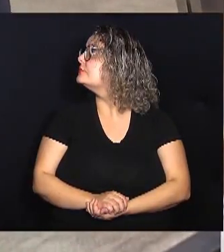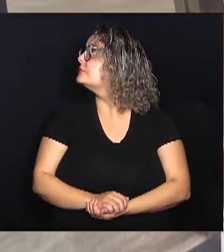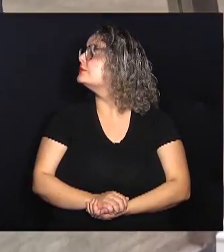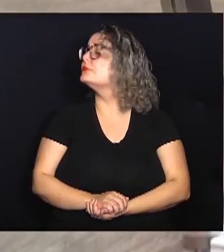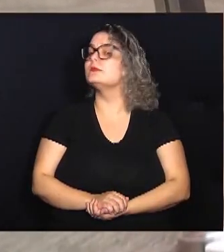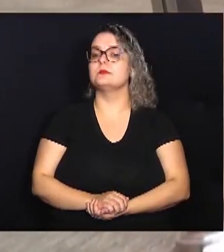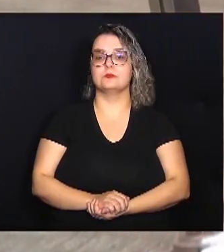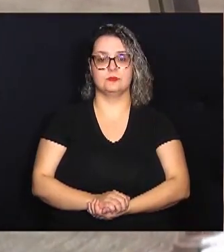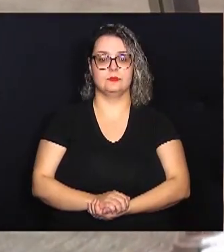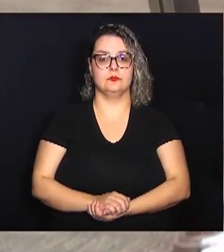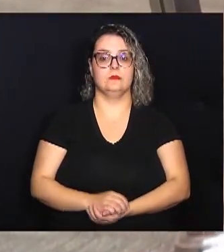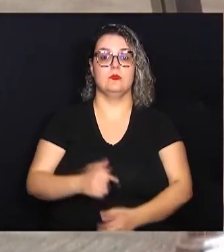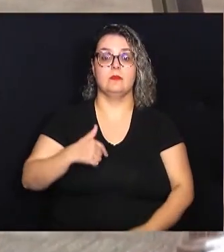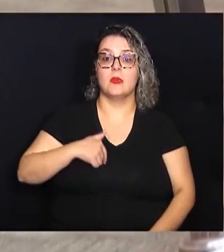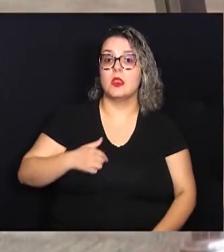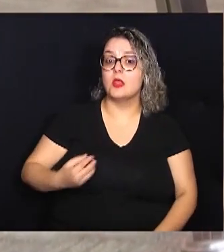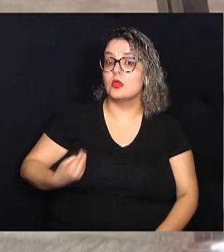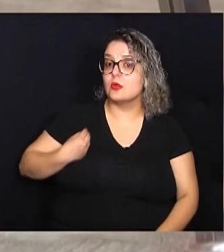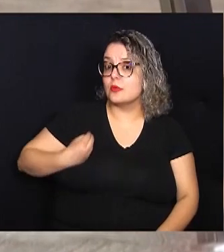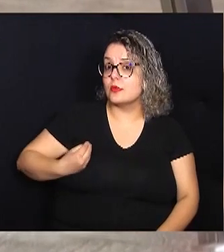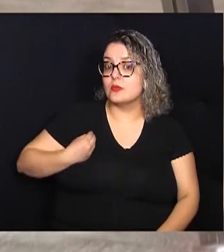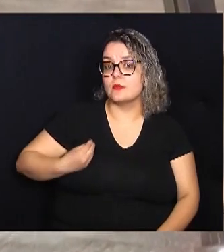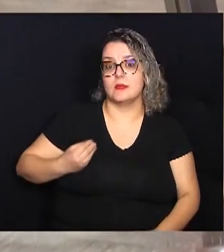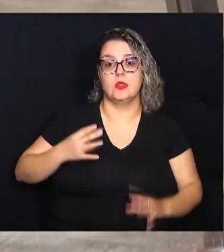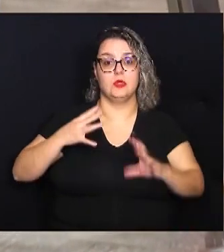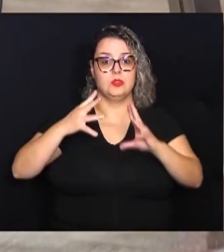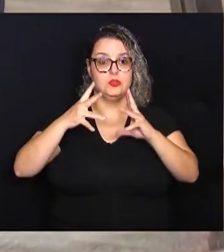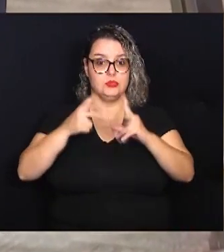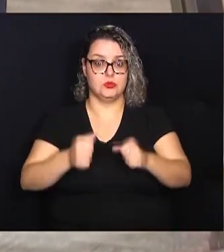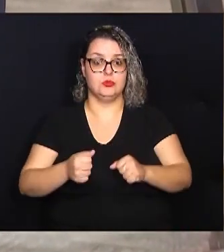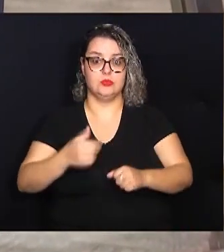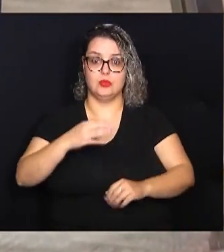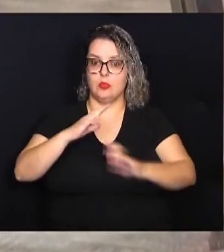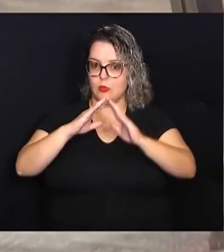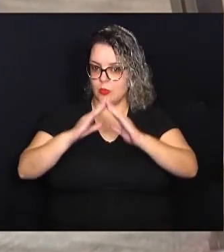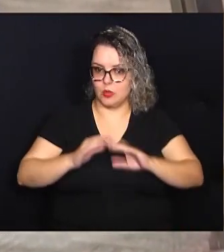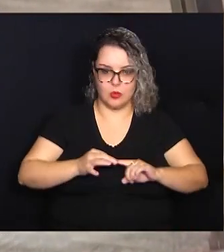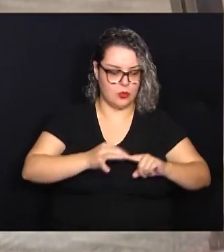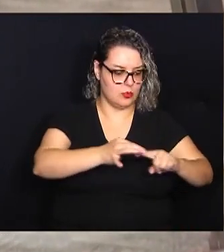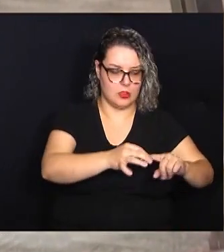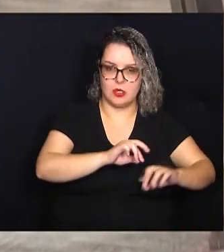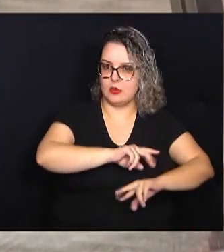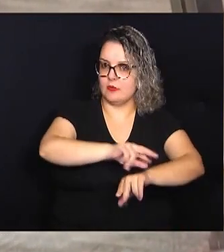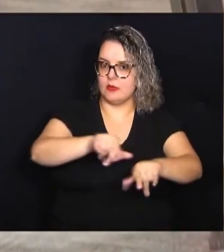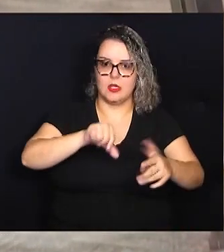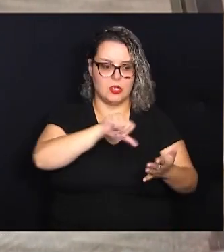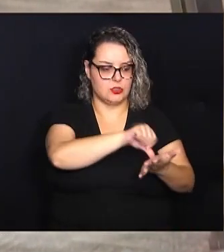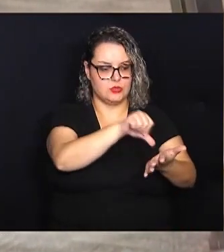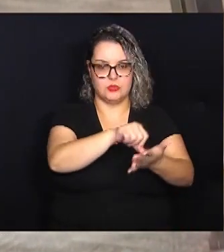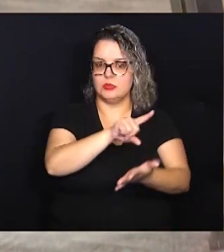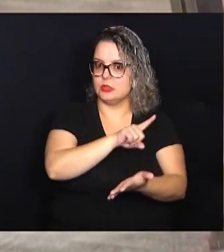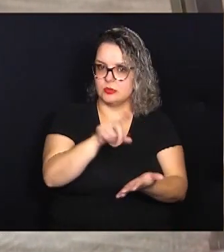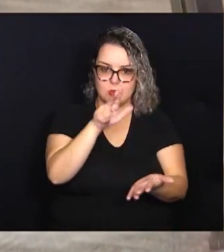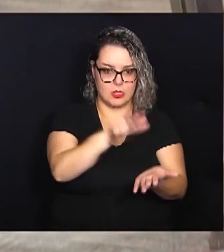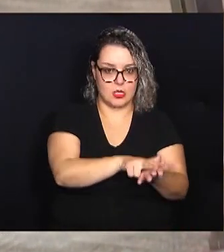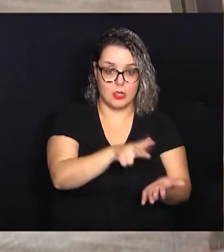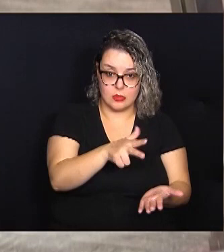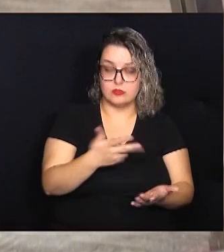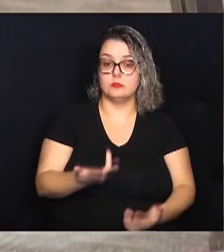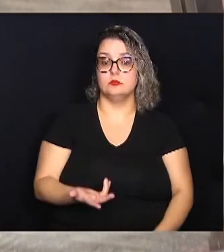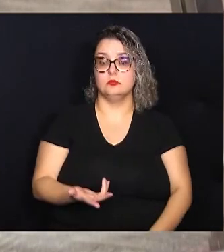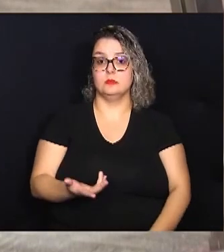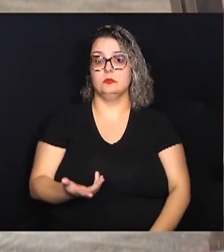Eu vivencio tudo isso, né? Eu vivo na periferia, em vários núcleos que não são regularizados, e isso aí é algo que eu